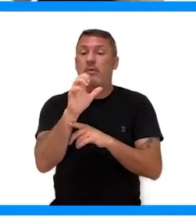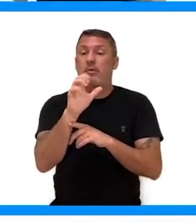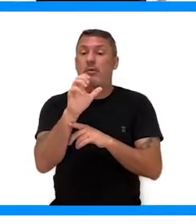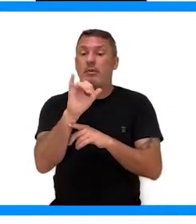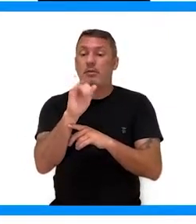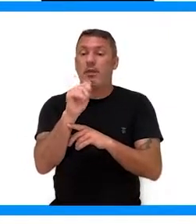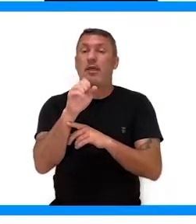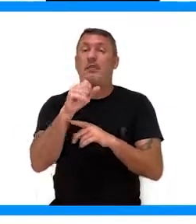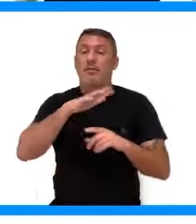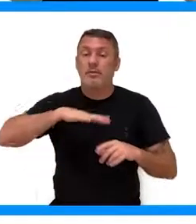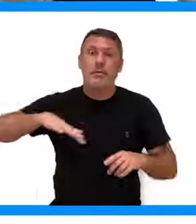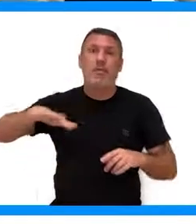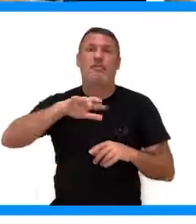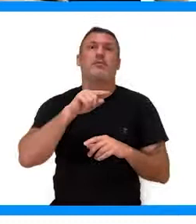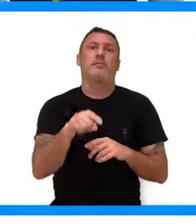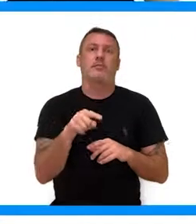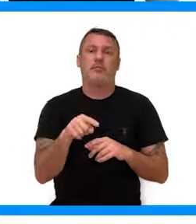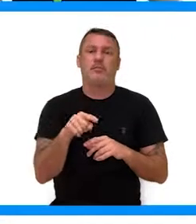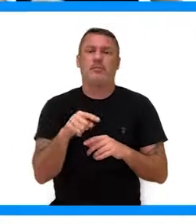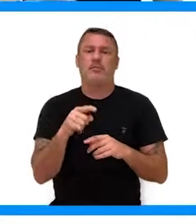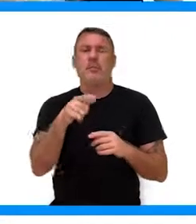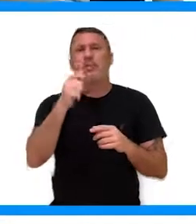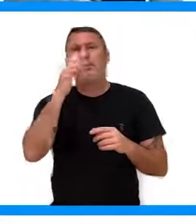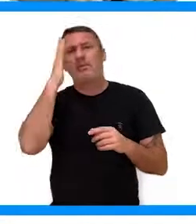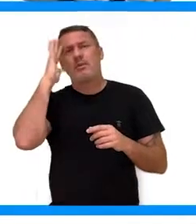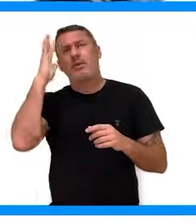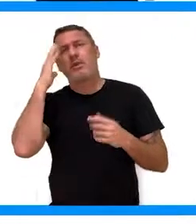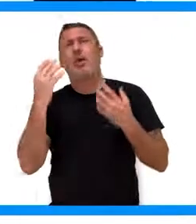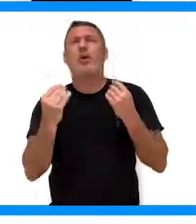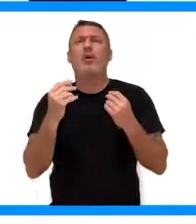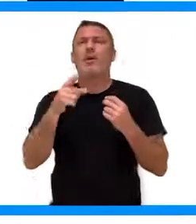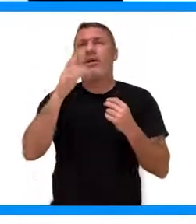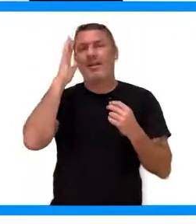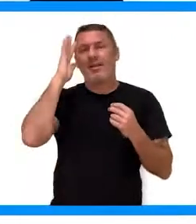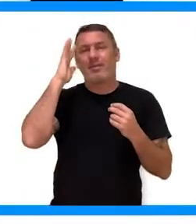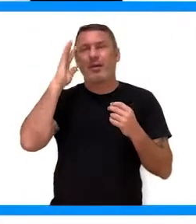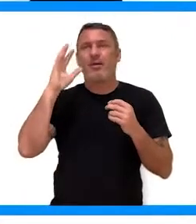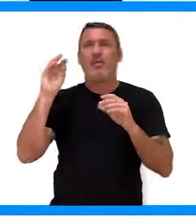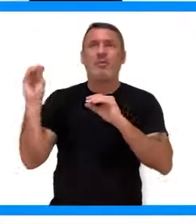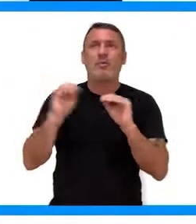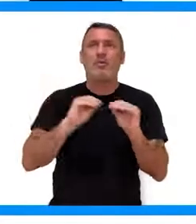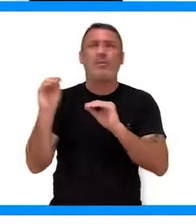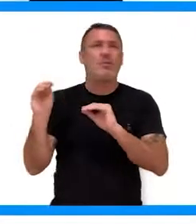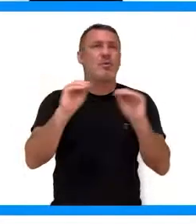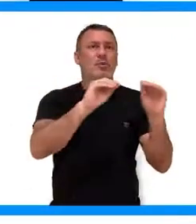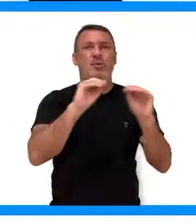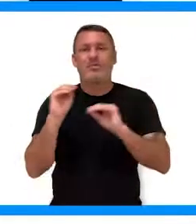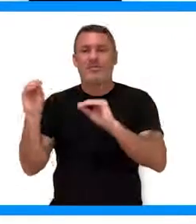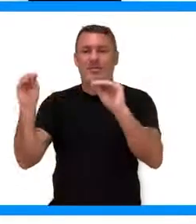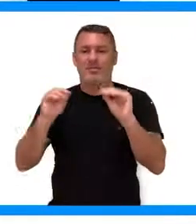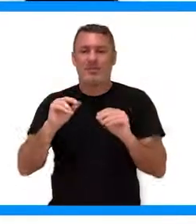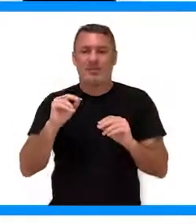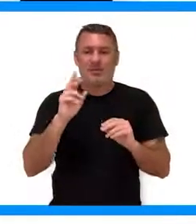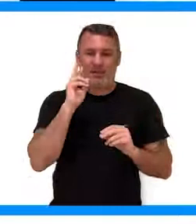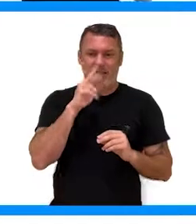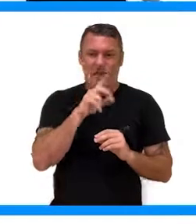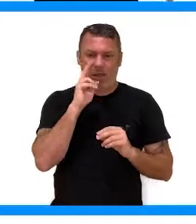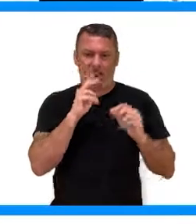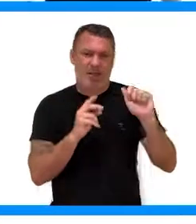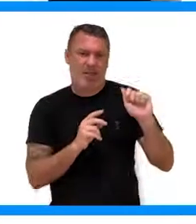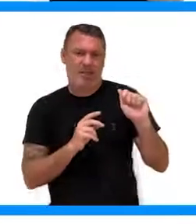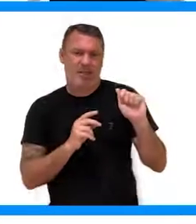socioespaciais. Alguns segundinhos para você pensar. Contenção do fluxo migratório. Mas espera aí, será que isso gera